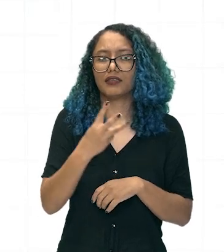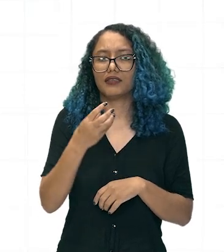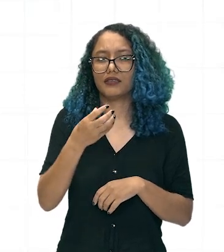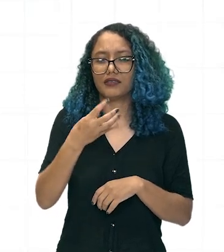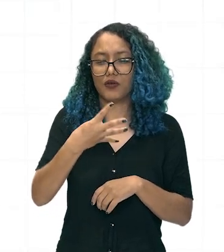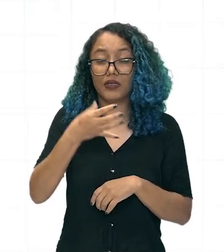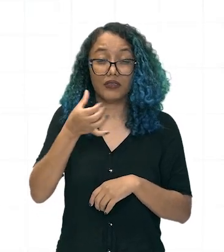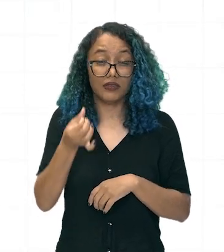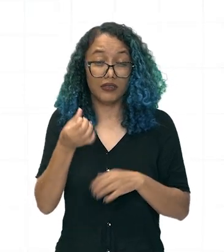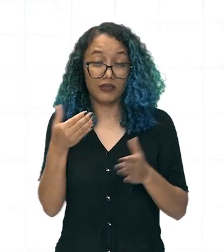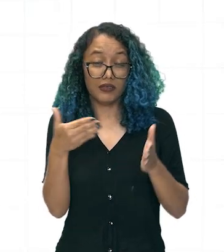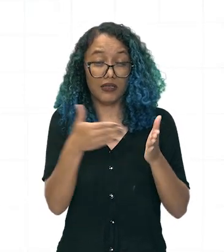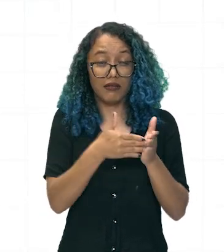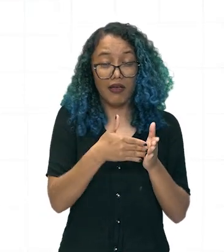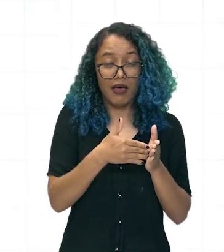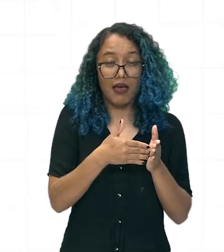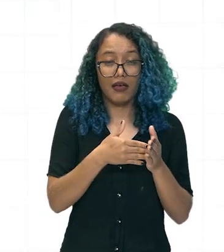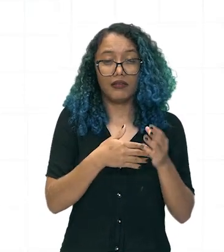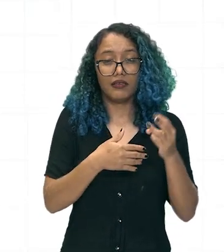346 até